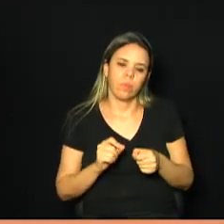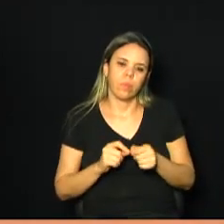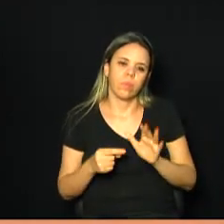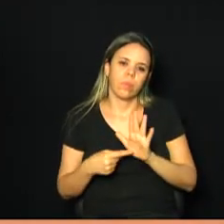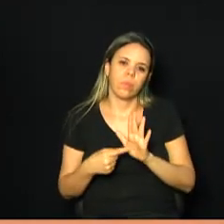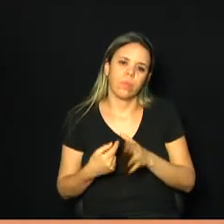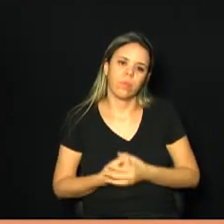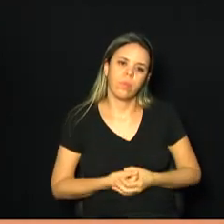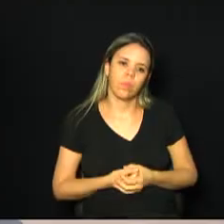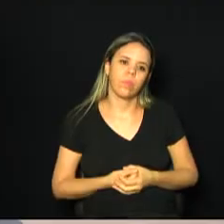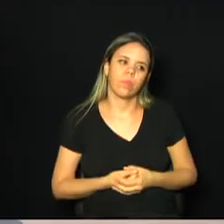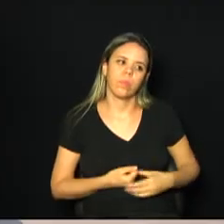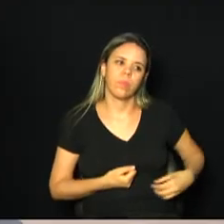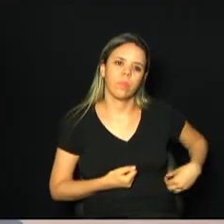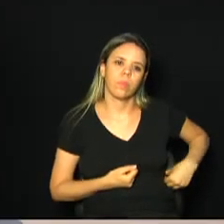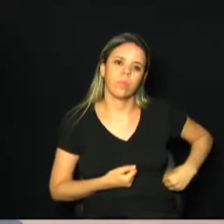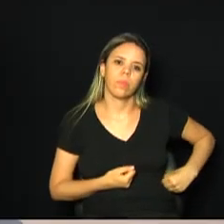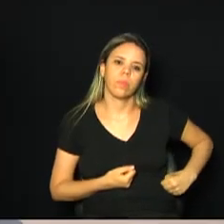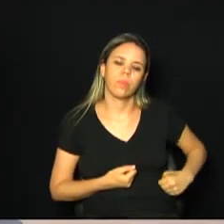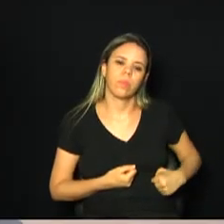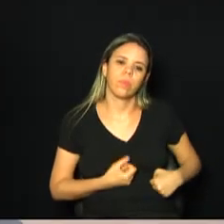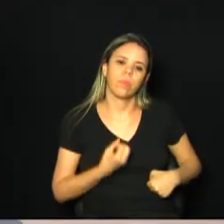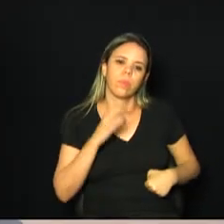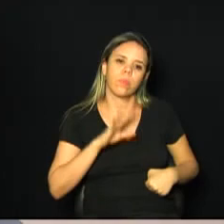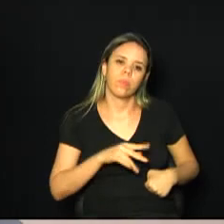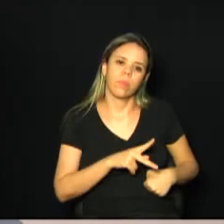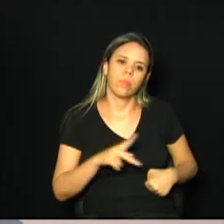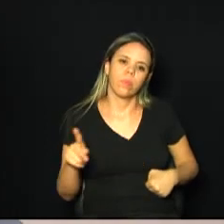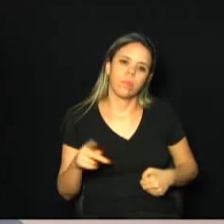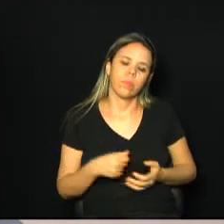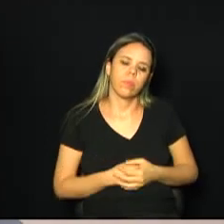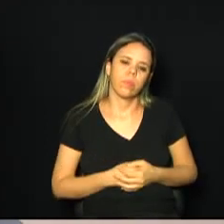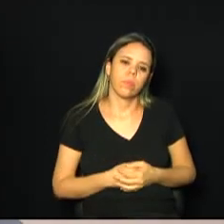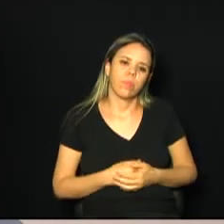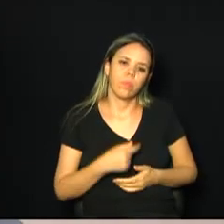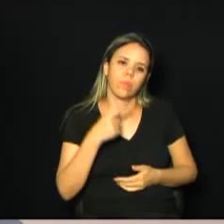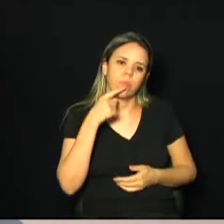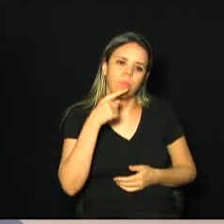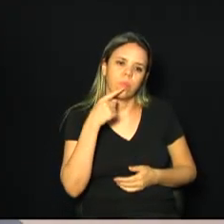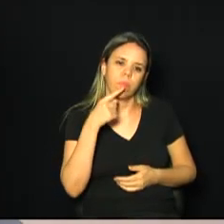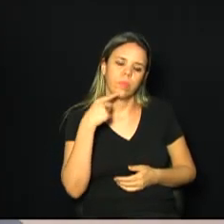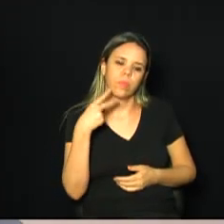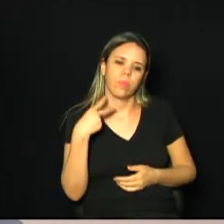apresentação. Boa tarde, senhor presidente, Eduardo Magoga.